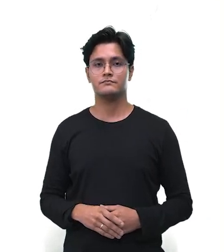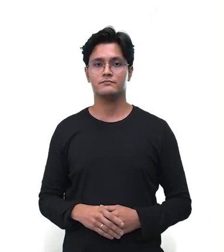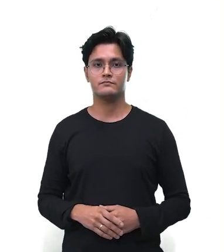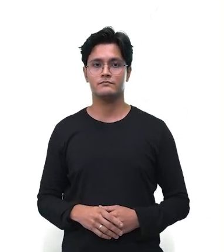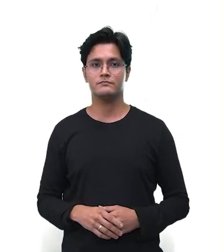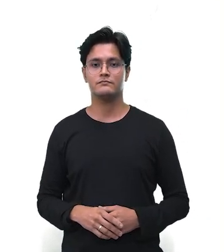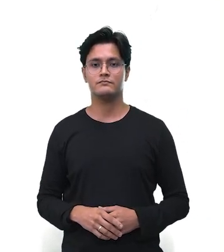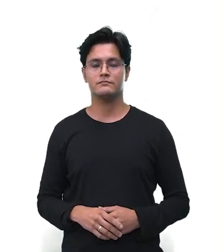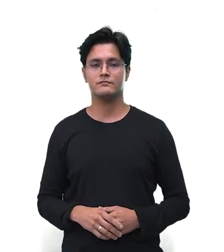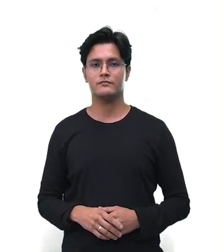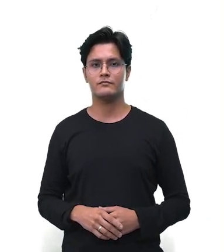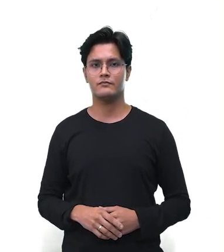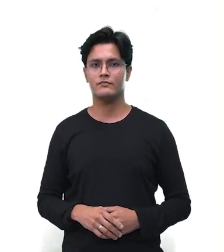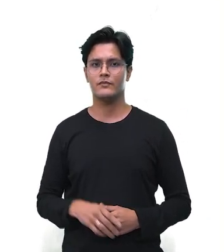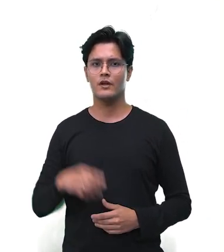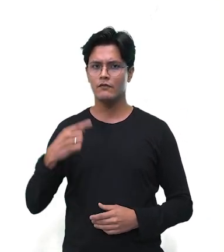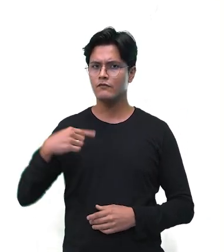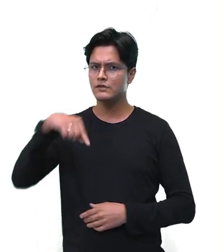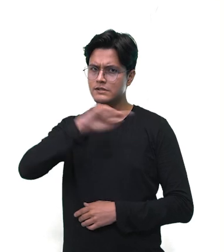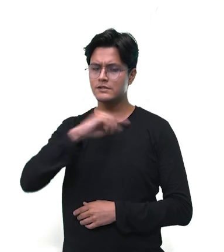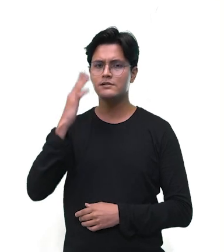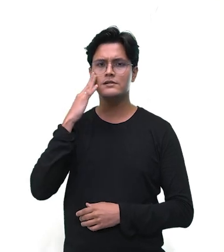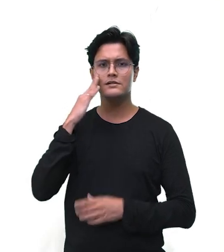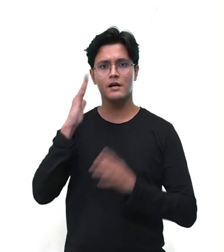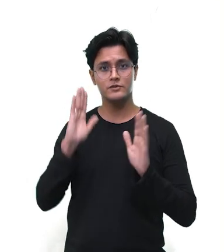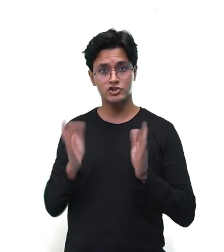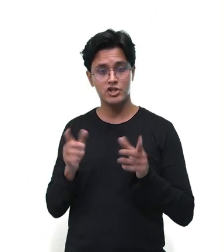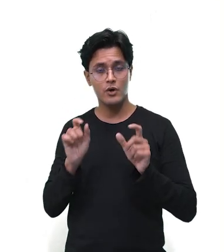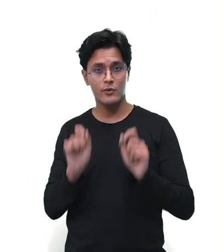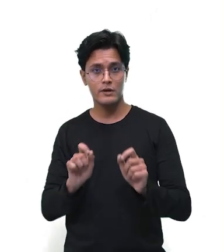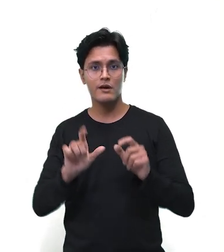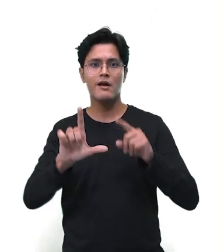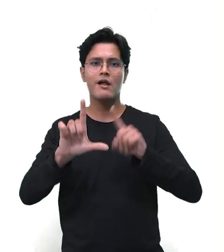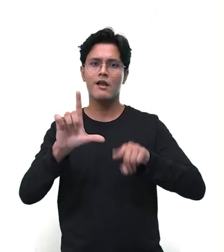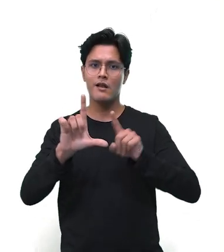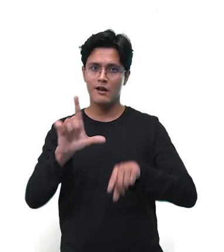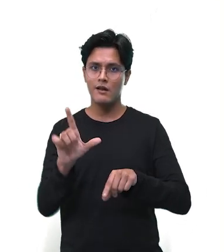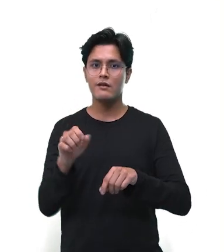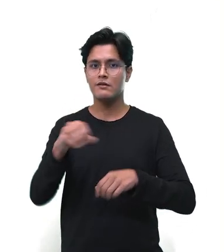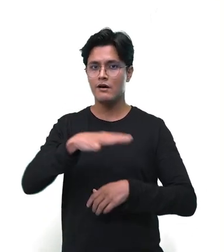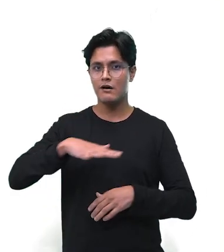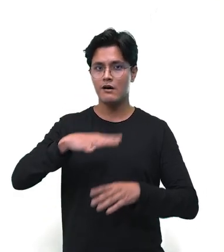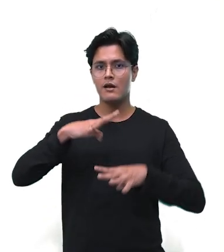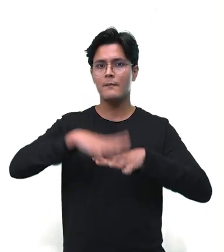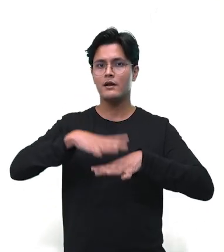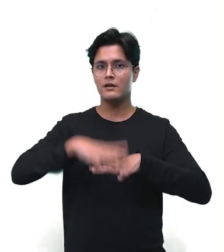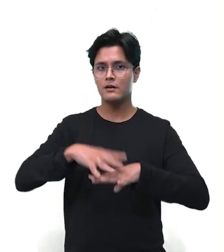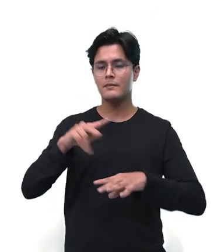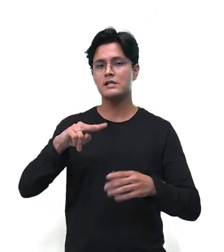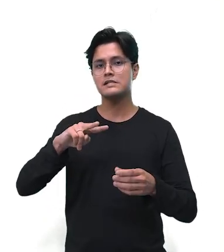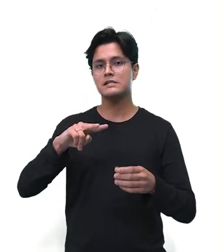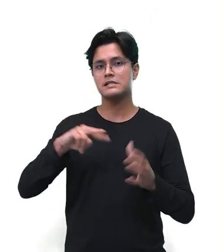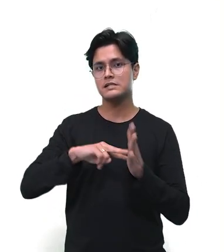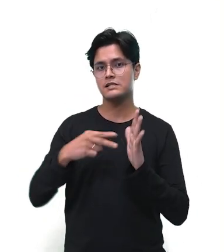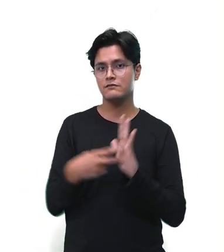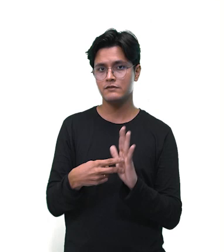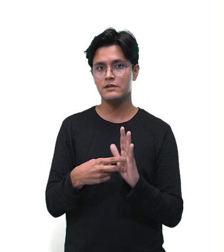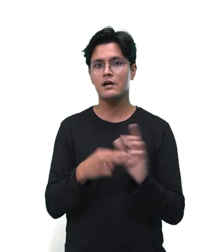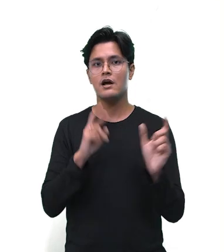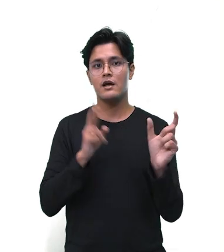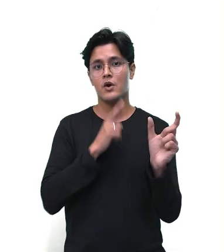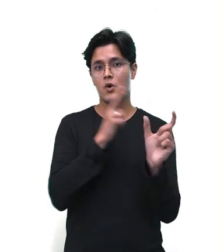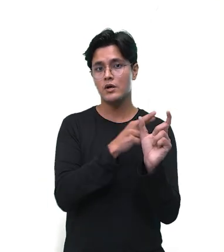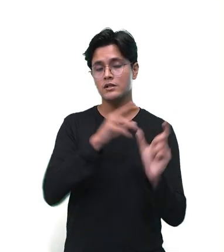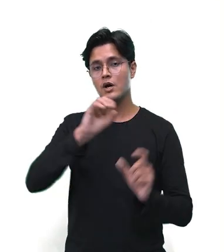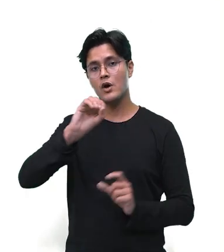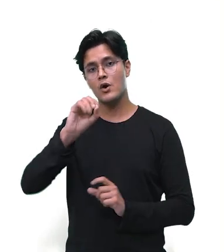conversamos sobre ela, você já sabe que a letra na matemática, ela significa ou uma variável ou uma